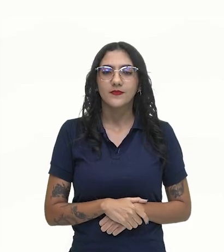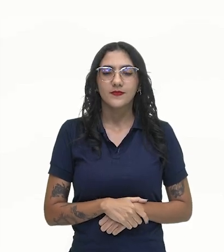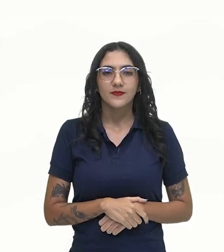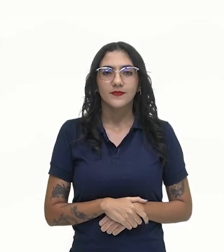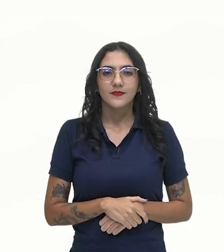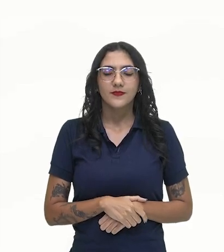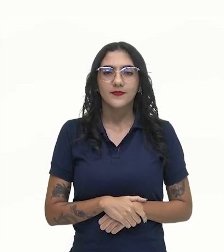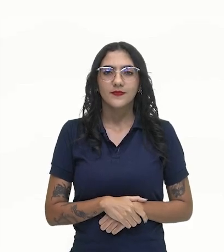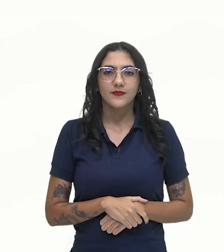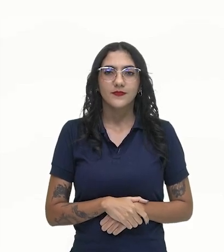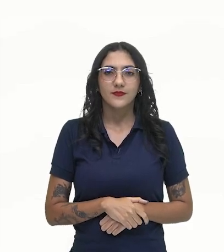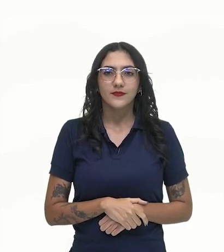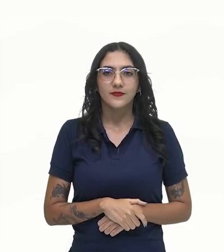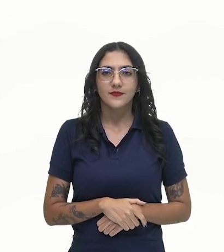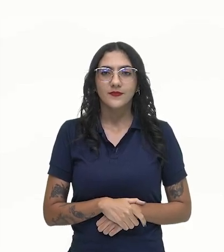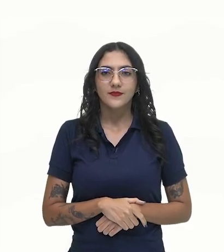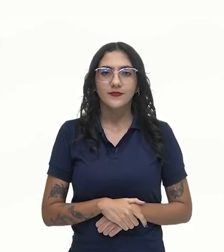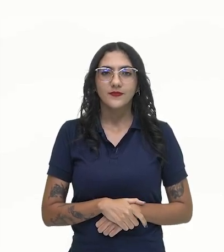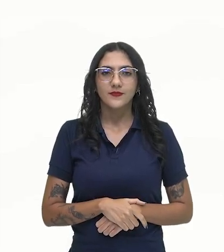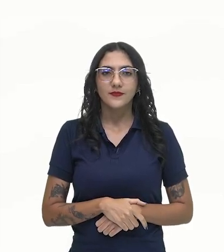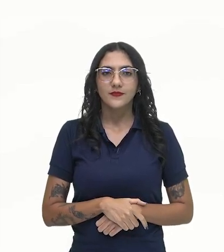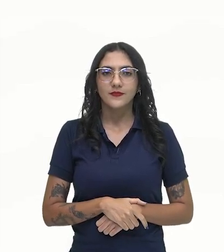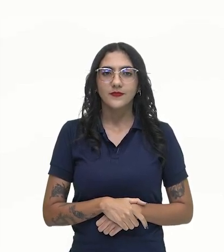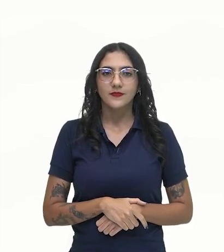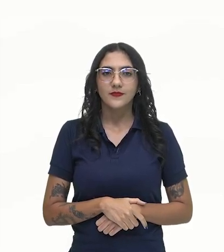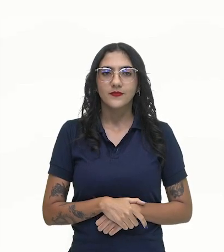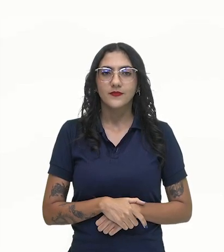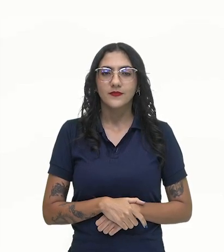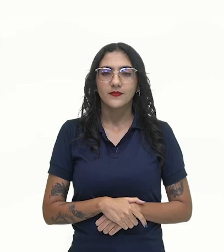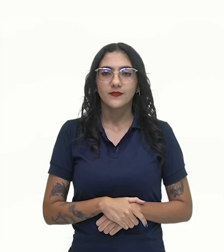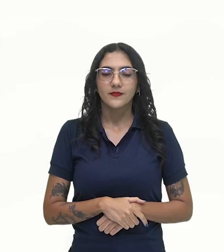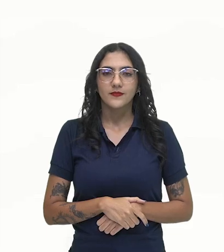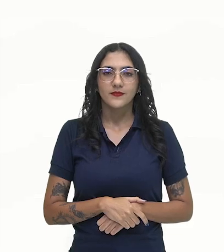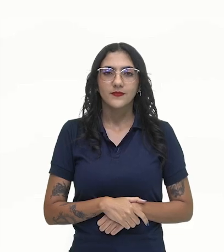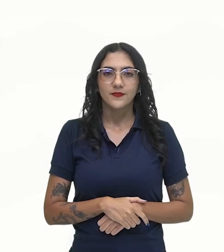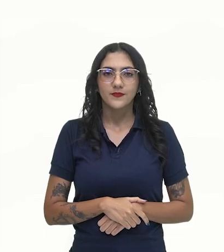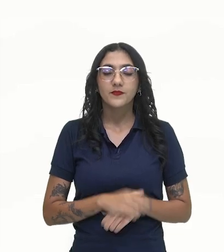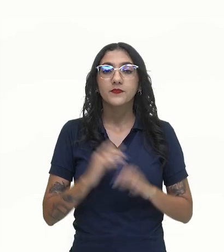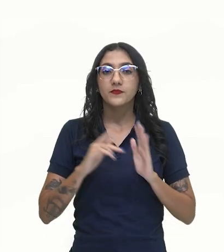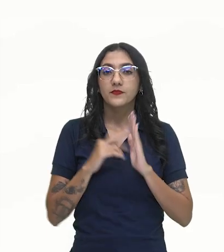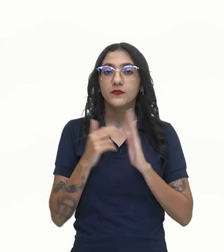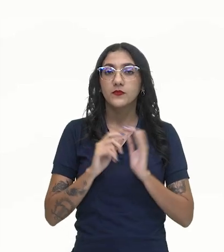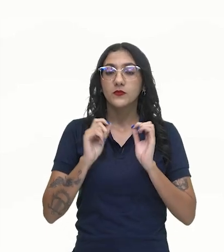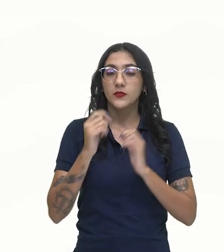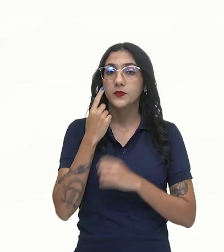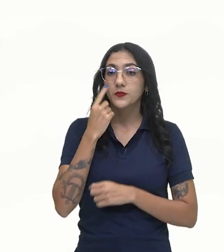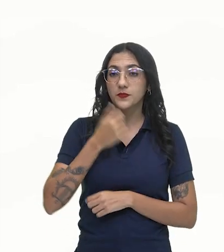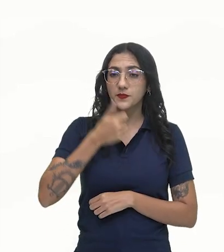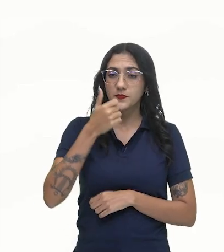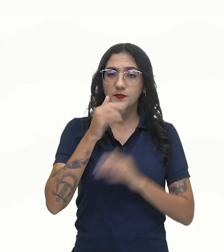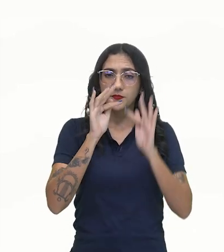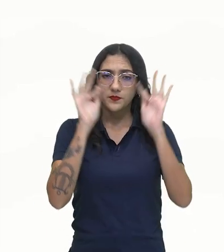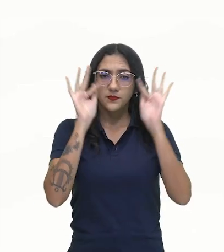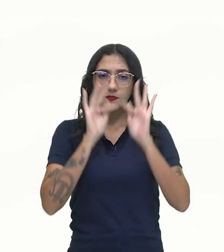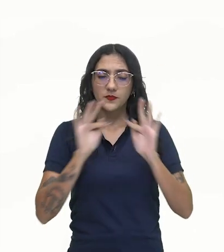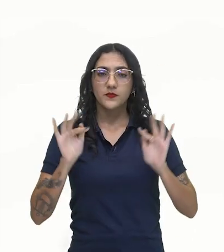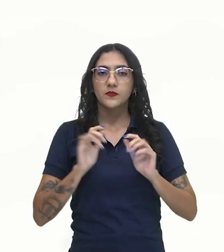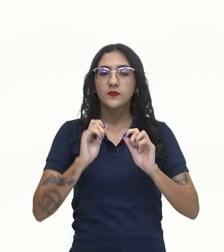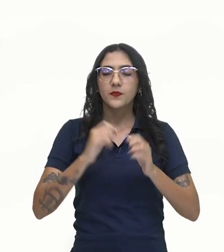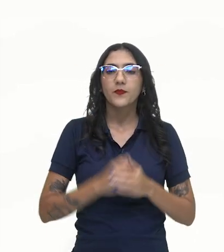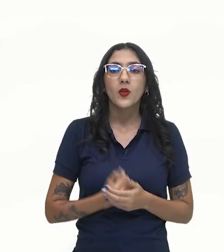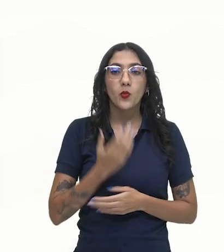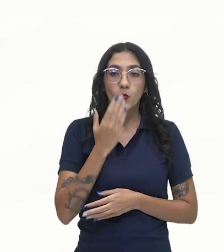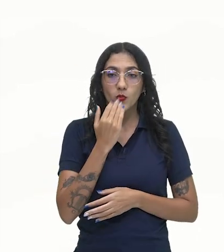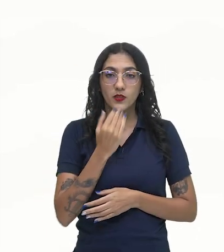the most national cuisine of Brazilian cuisines. Ou seja, ele fala que nessa primeira parte que a cozinha